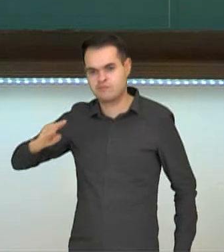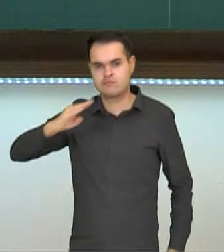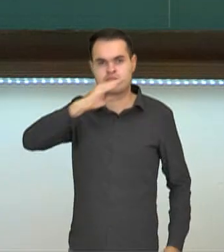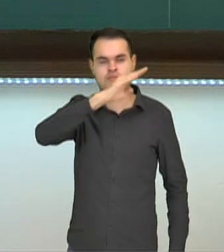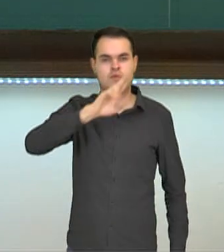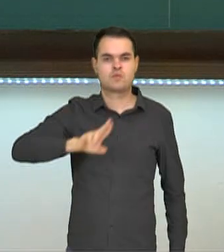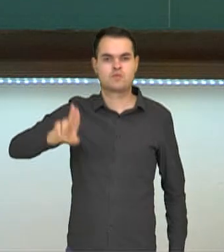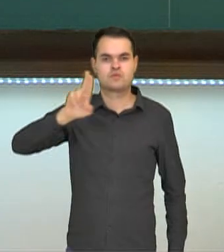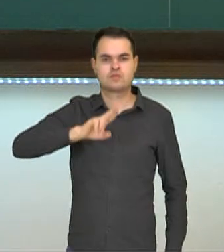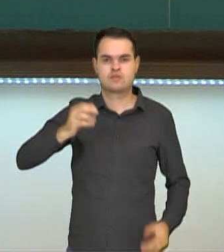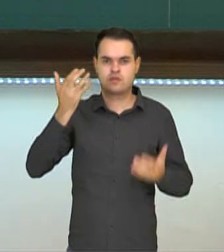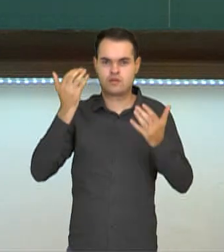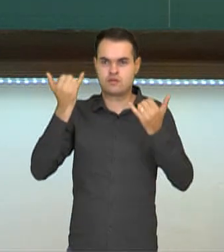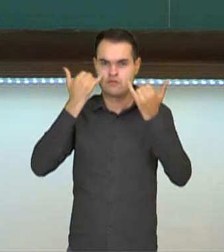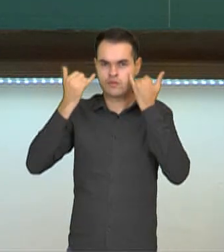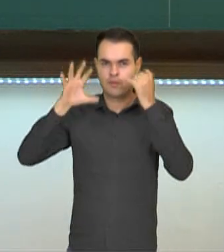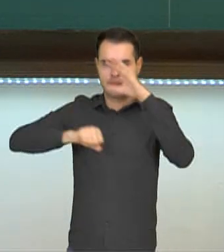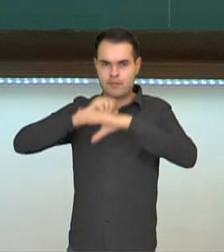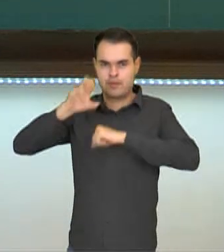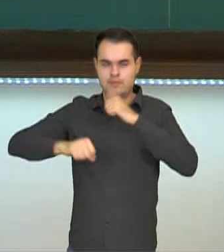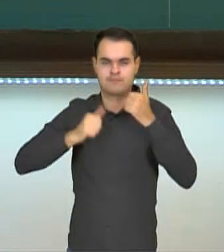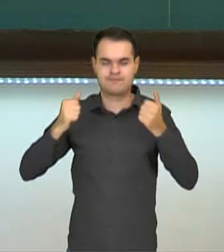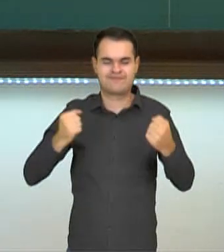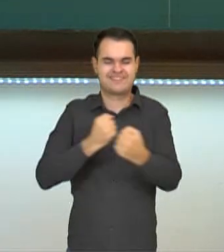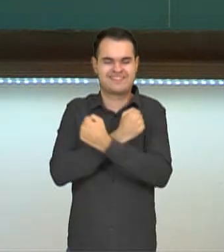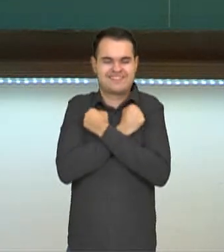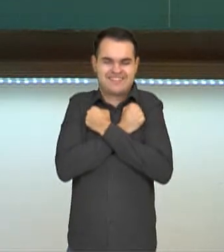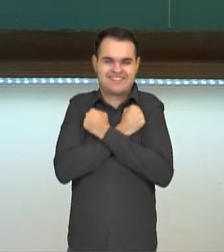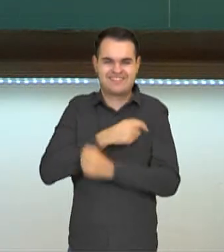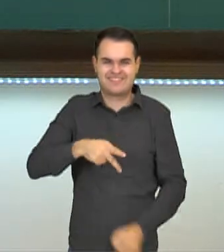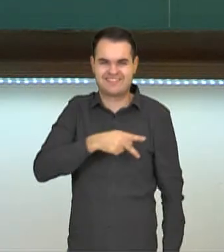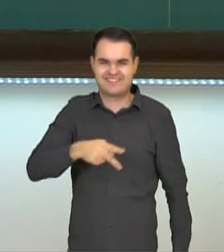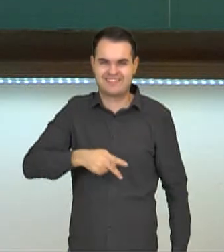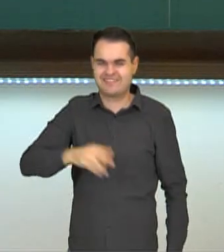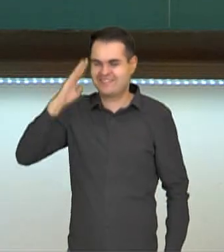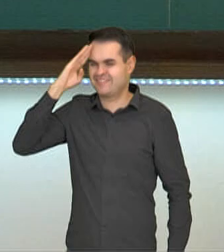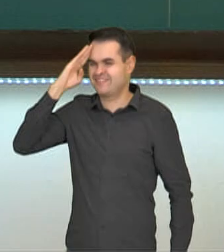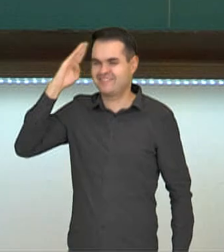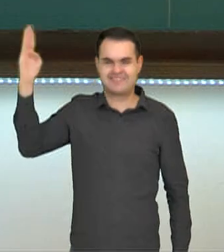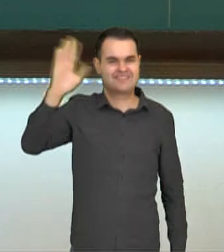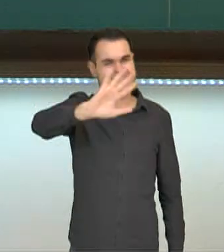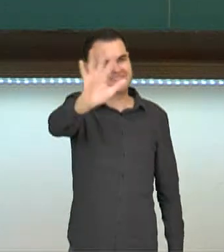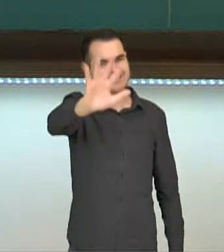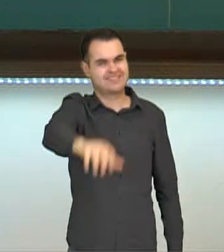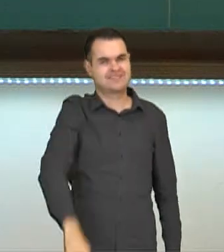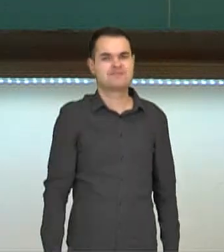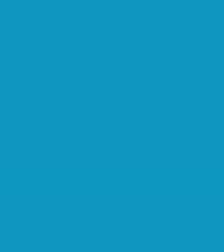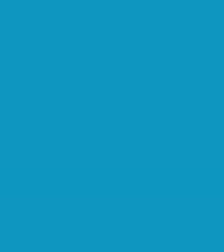utilizando aquelas informações, tá bom? Então, um grande abraço da professora e até mais!